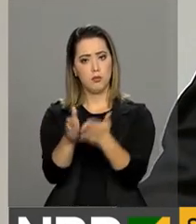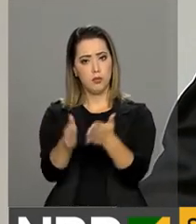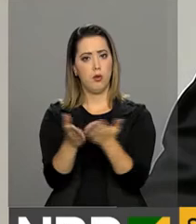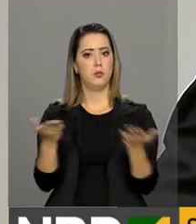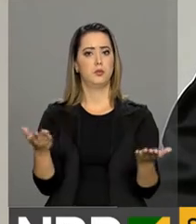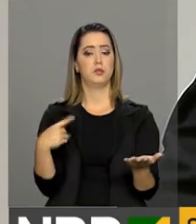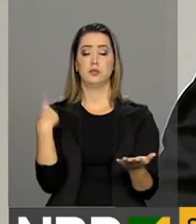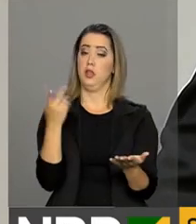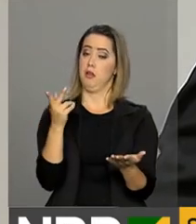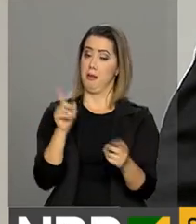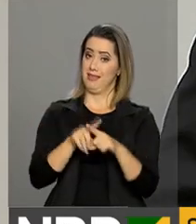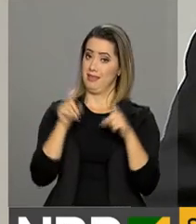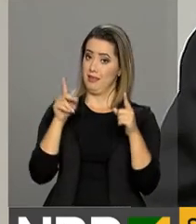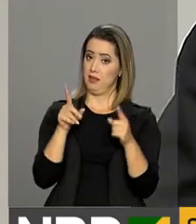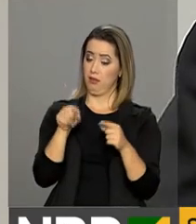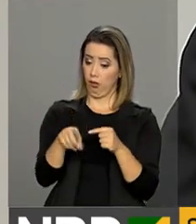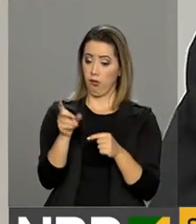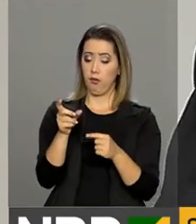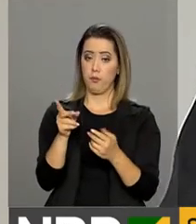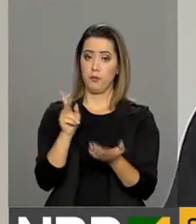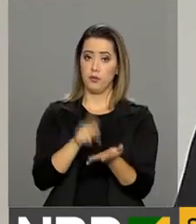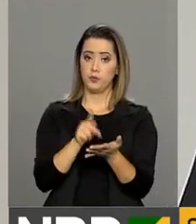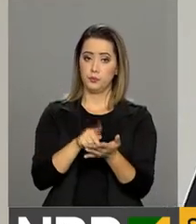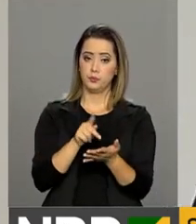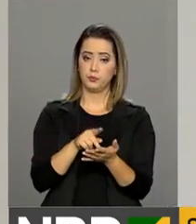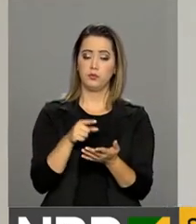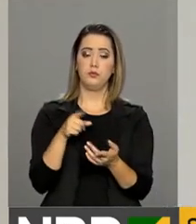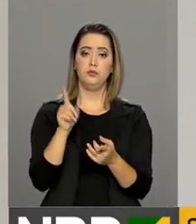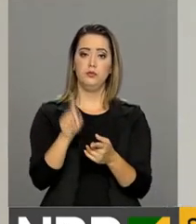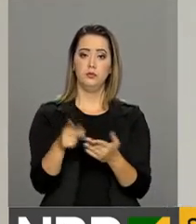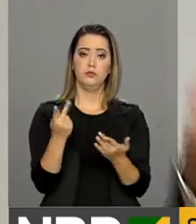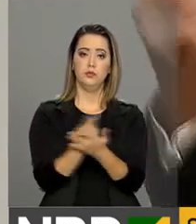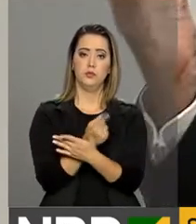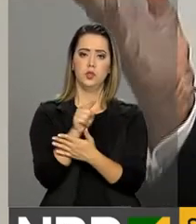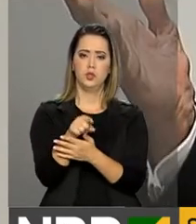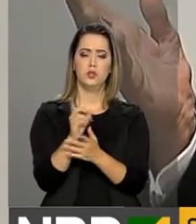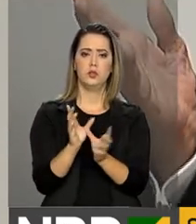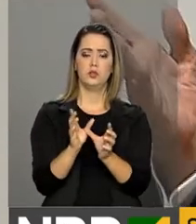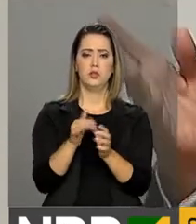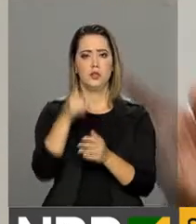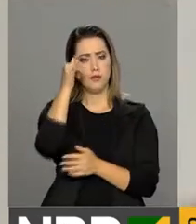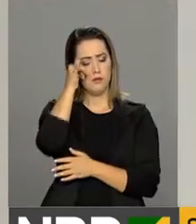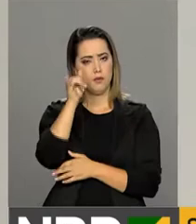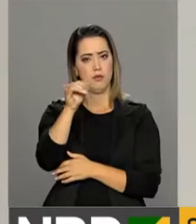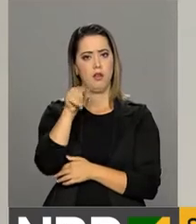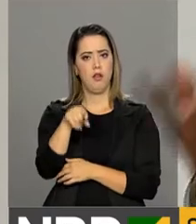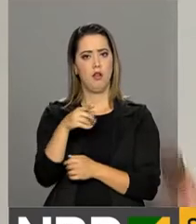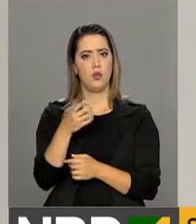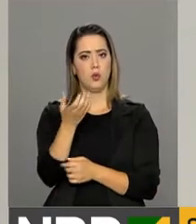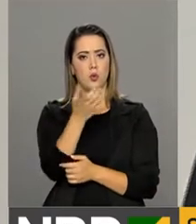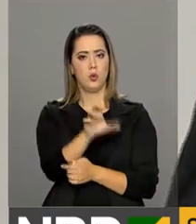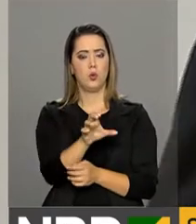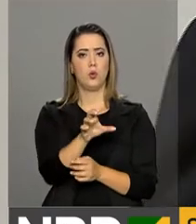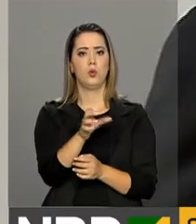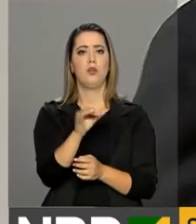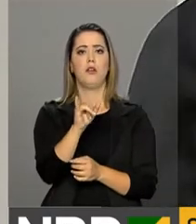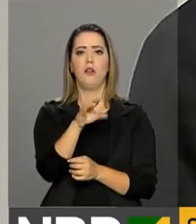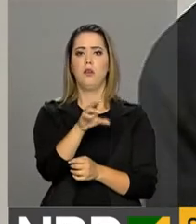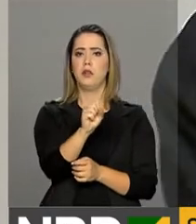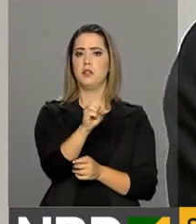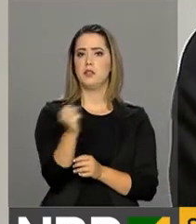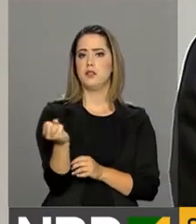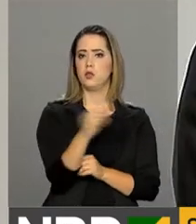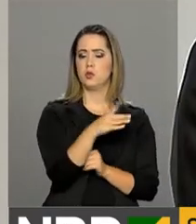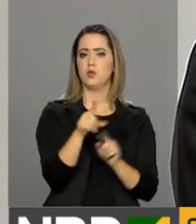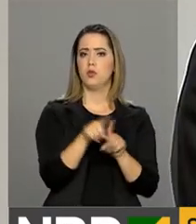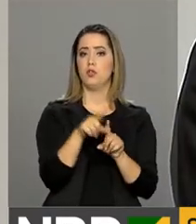quando na verdade esse combate é feito pelos privilegiados por aqueles que ganham altíssimos salários e por